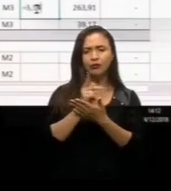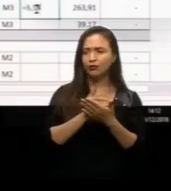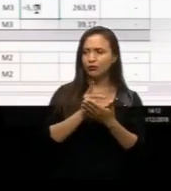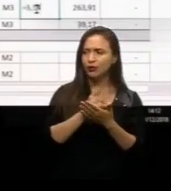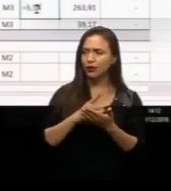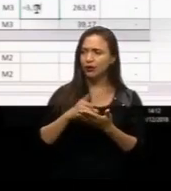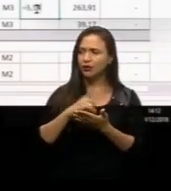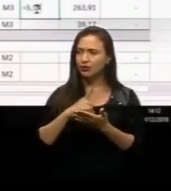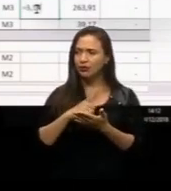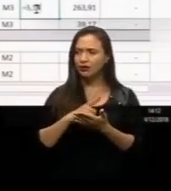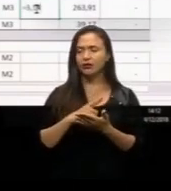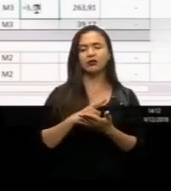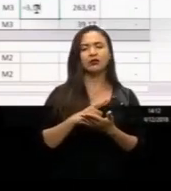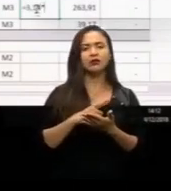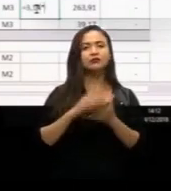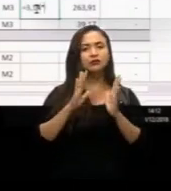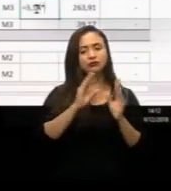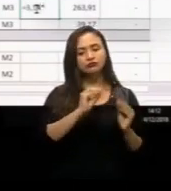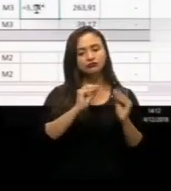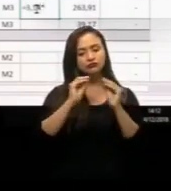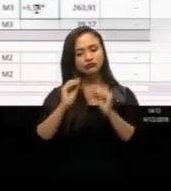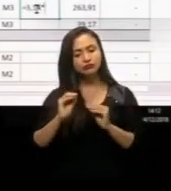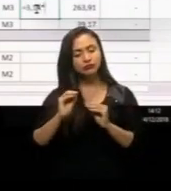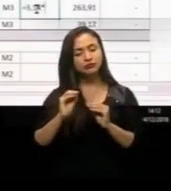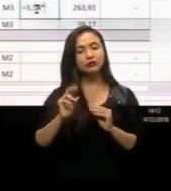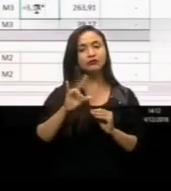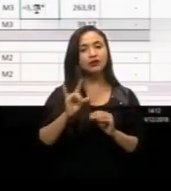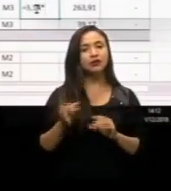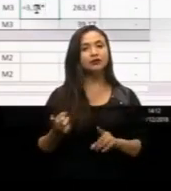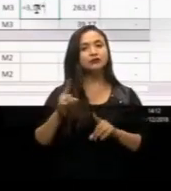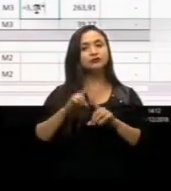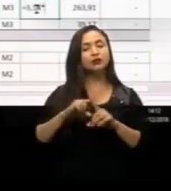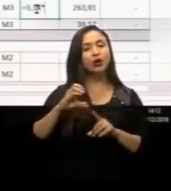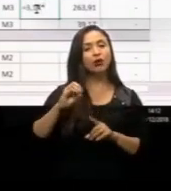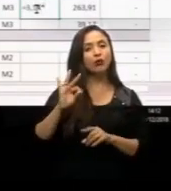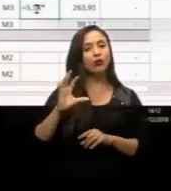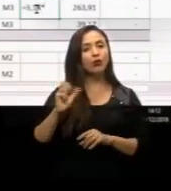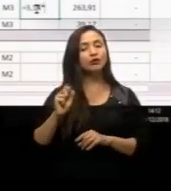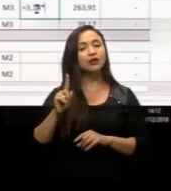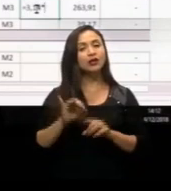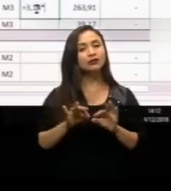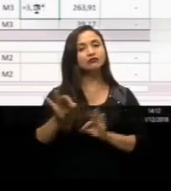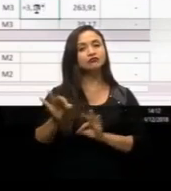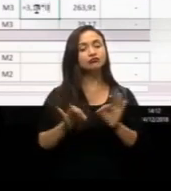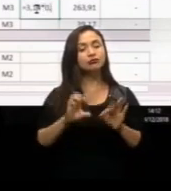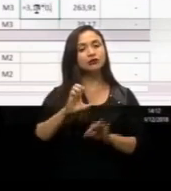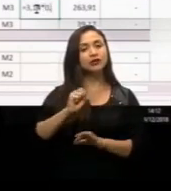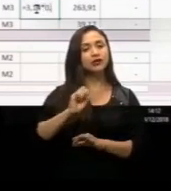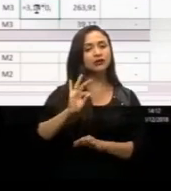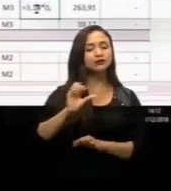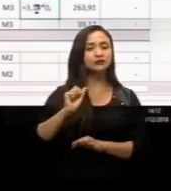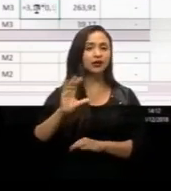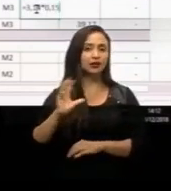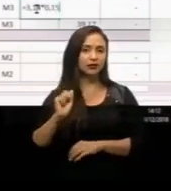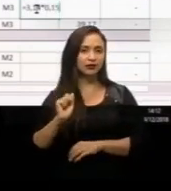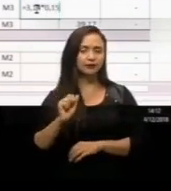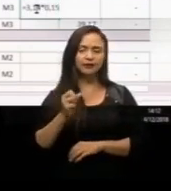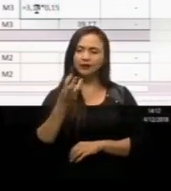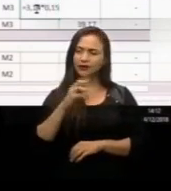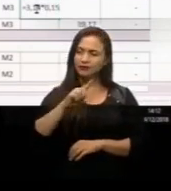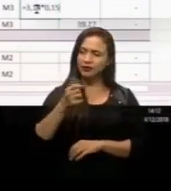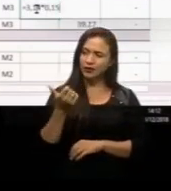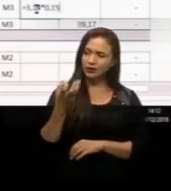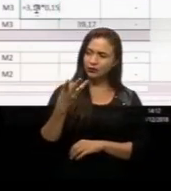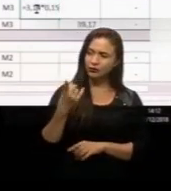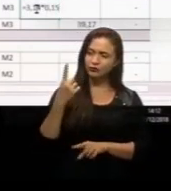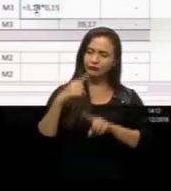ao quadrado, certo? E multiplica pela cota, que é o tamanho da estaca. Então, 3,14, ela tem 30,